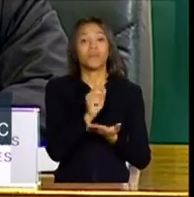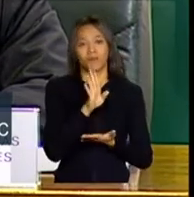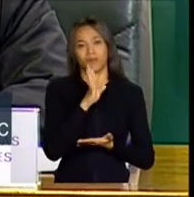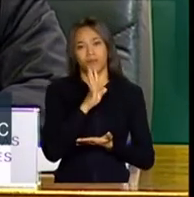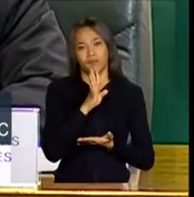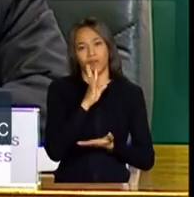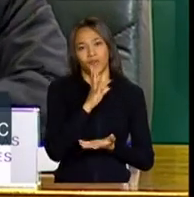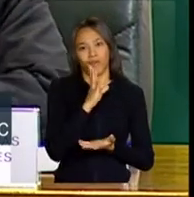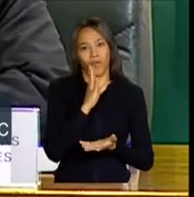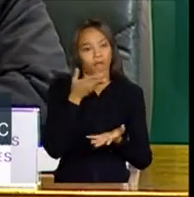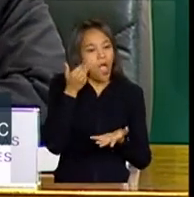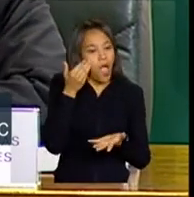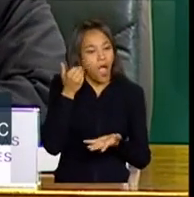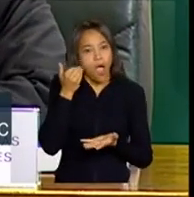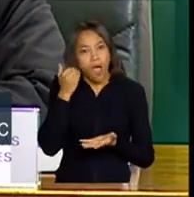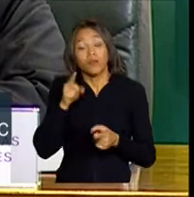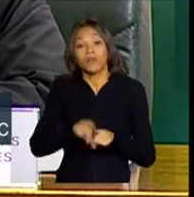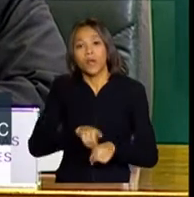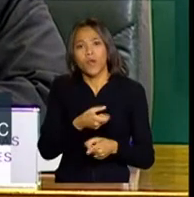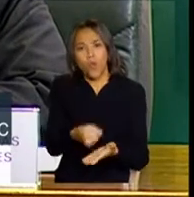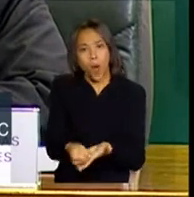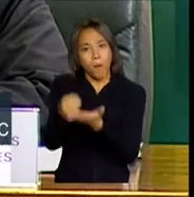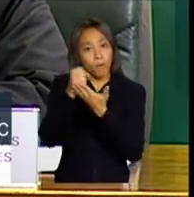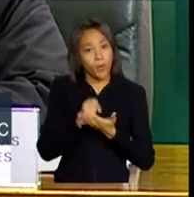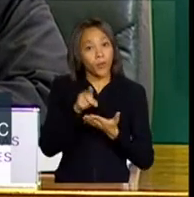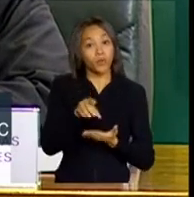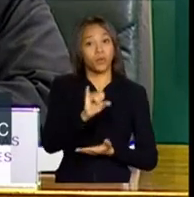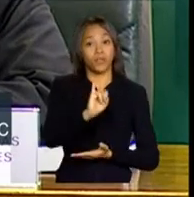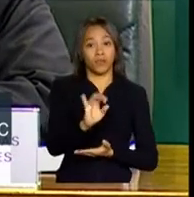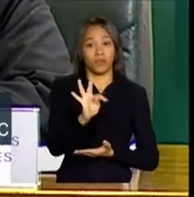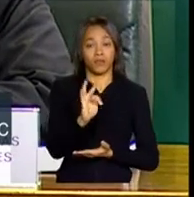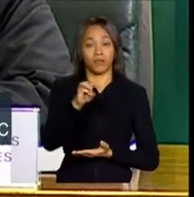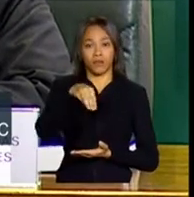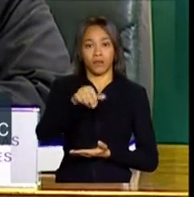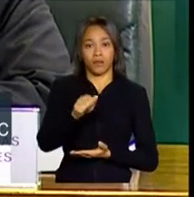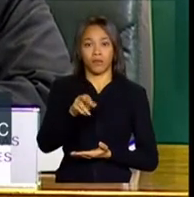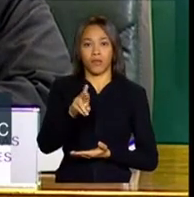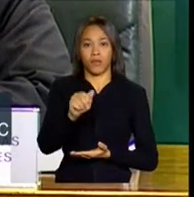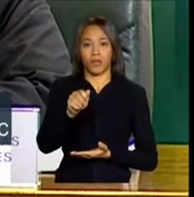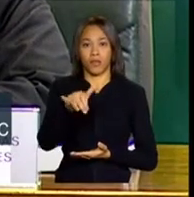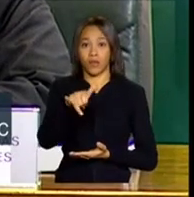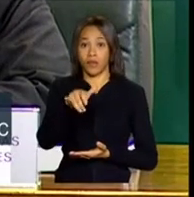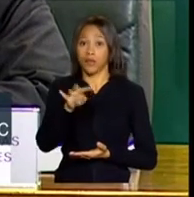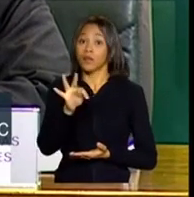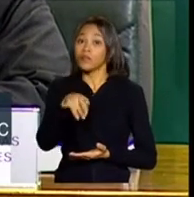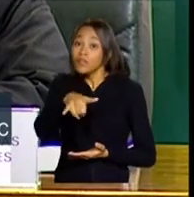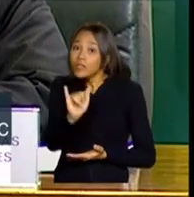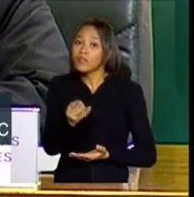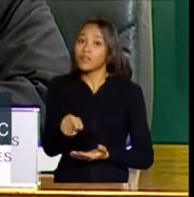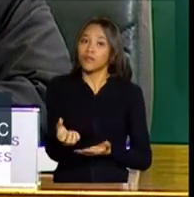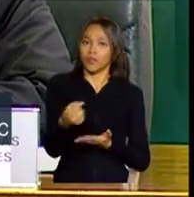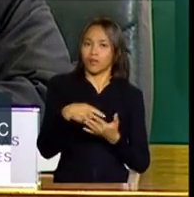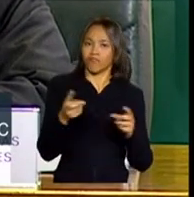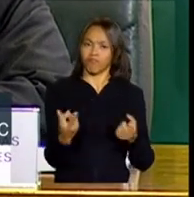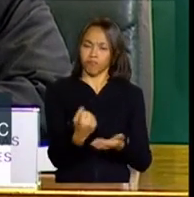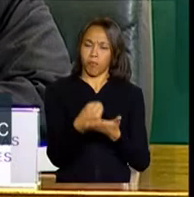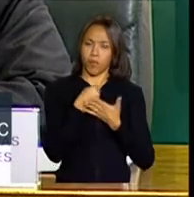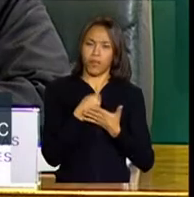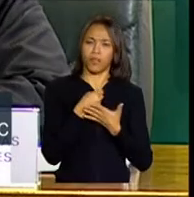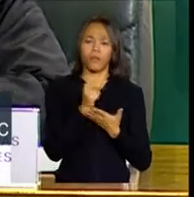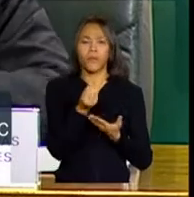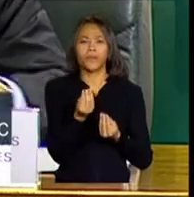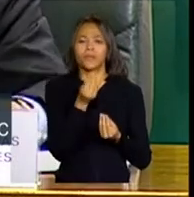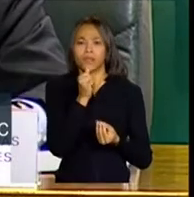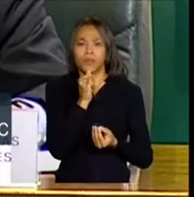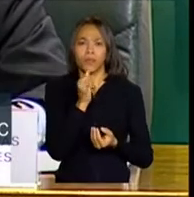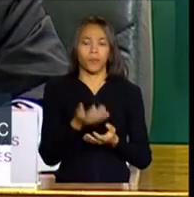por essa razão o apoio conferido pelo Itamarati a melhoria da formação do profissional brasileiro horário de ciências como por exemplo na